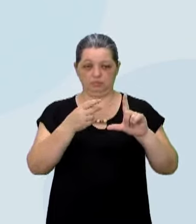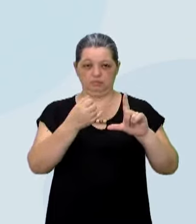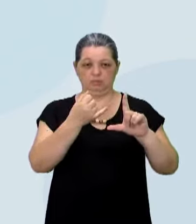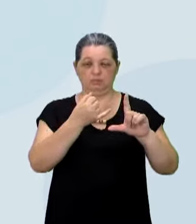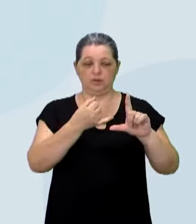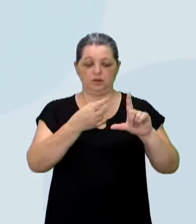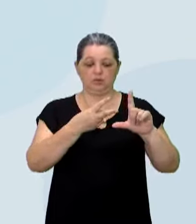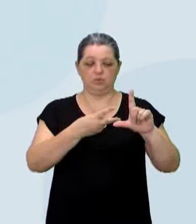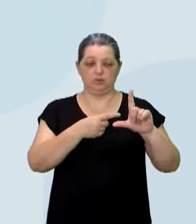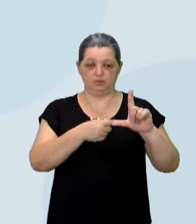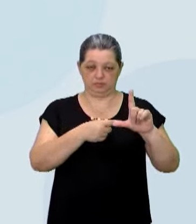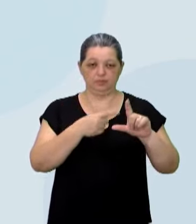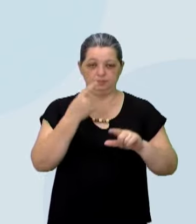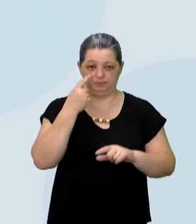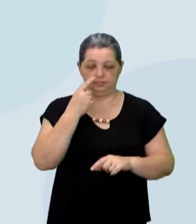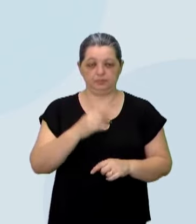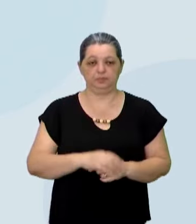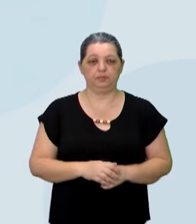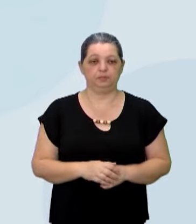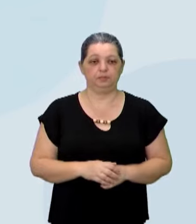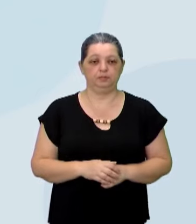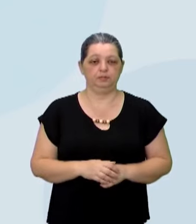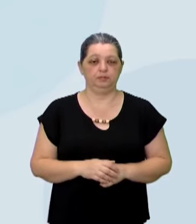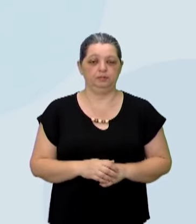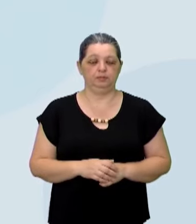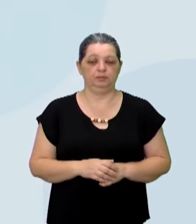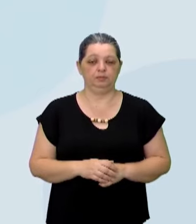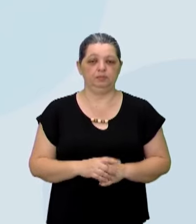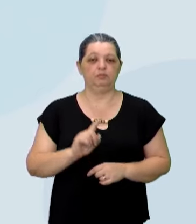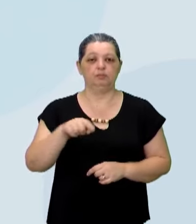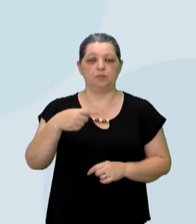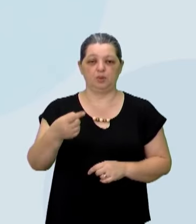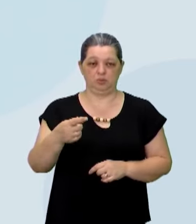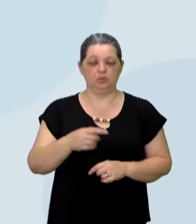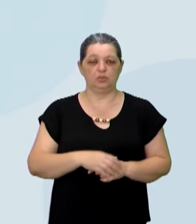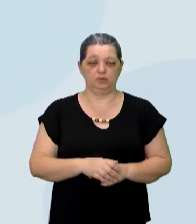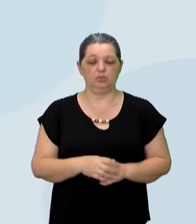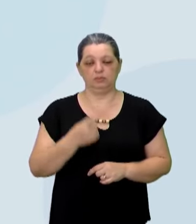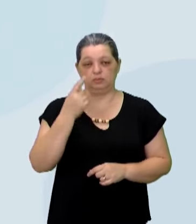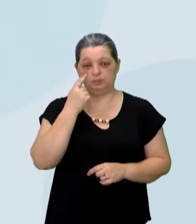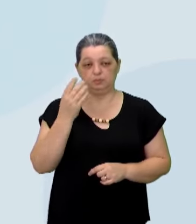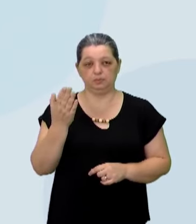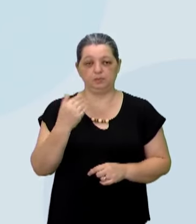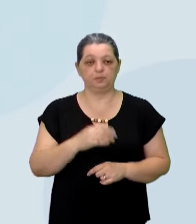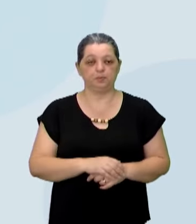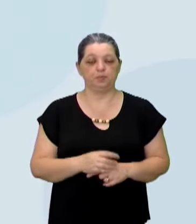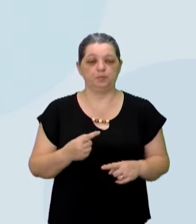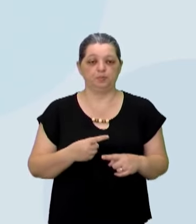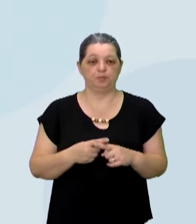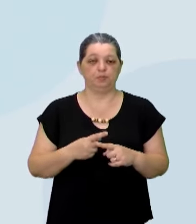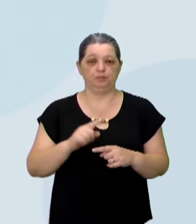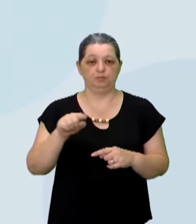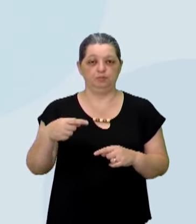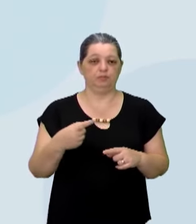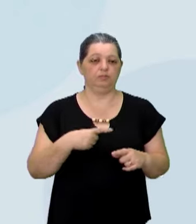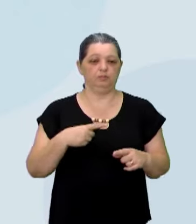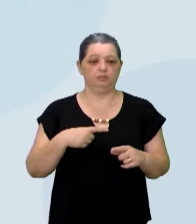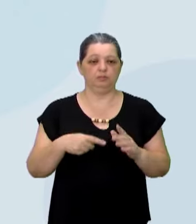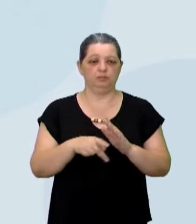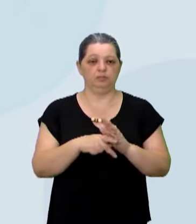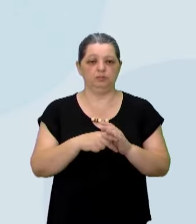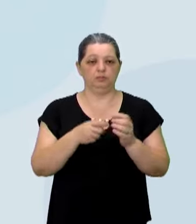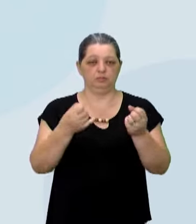Tony? Perfeito. Tá aqui pra gente. Bom, vamos ler a próxima então, Tony? Vamos lá. Bora lá. Então, aqui na próxima nós temos esse